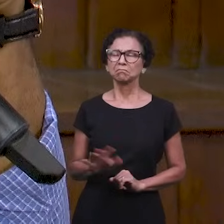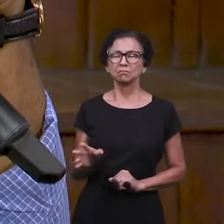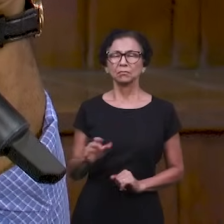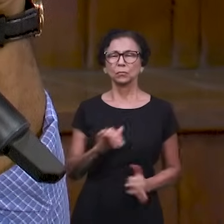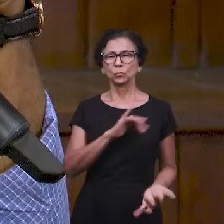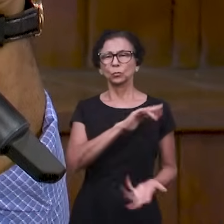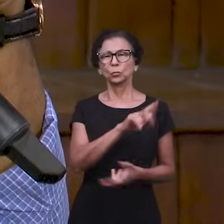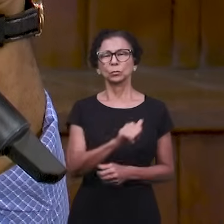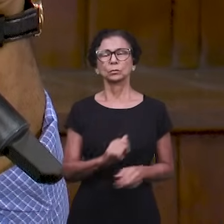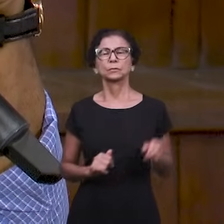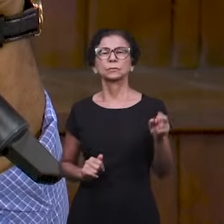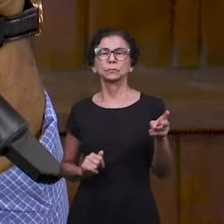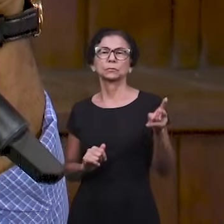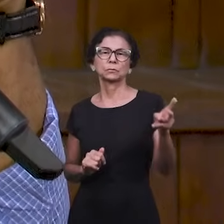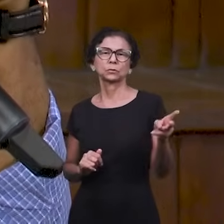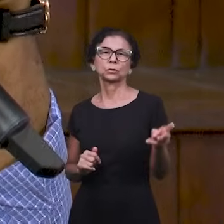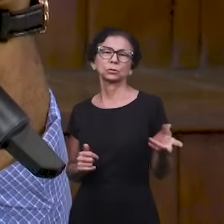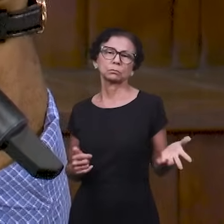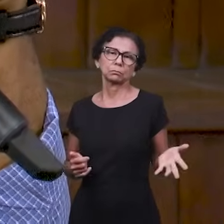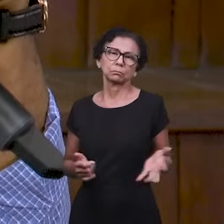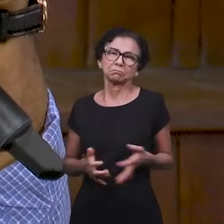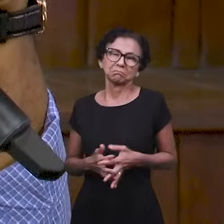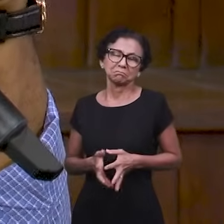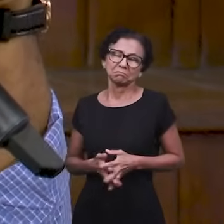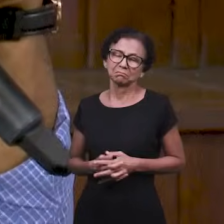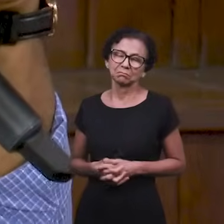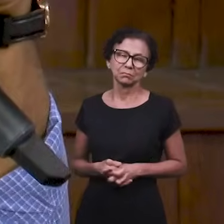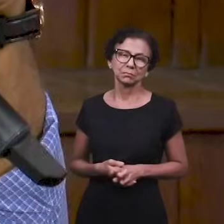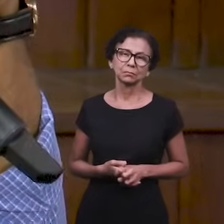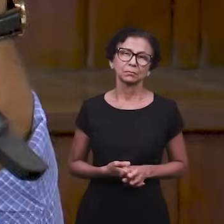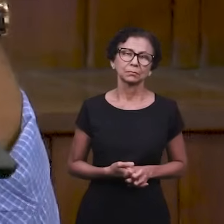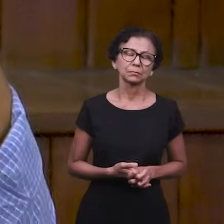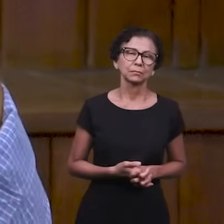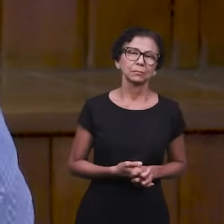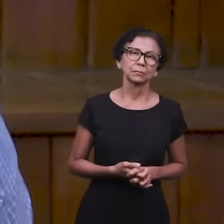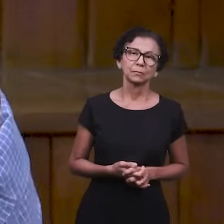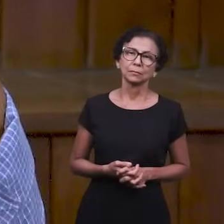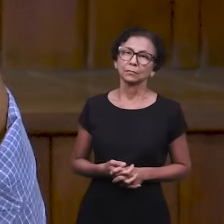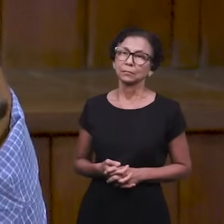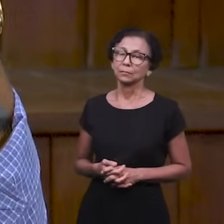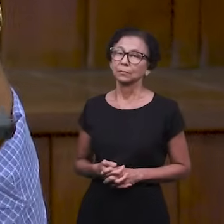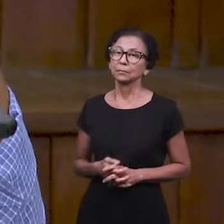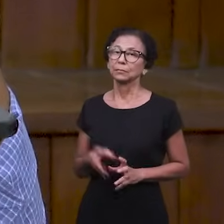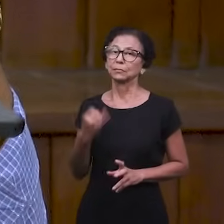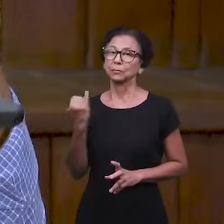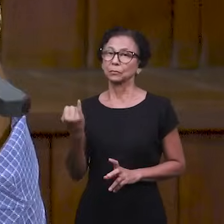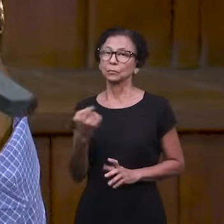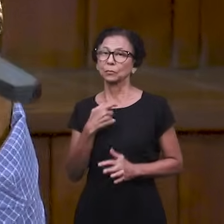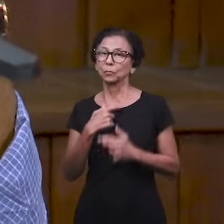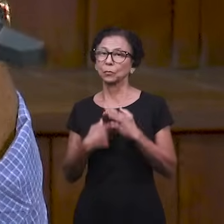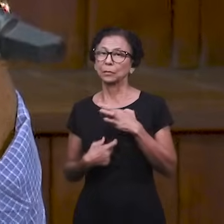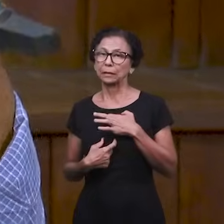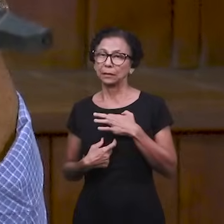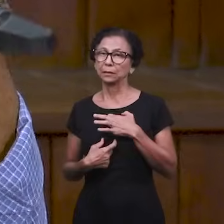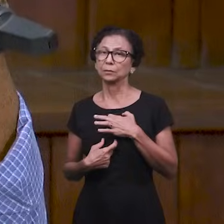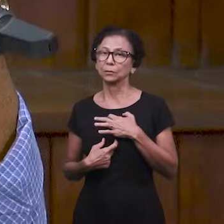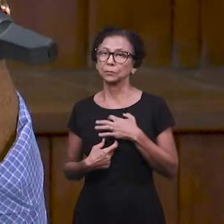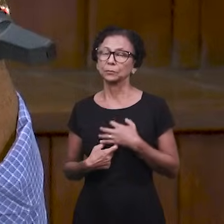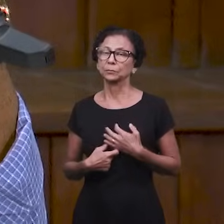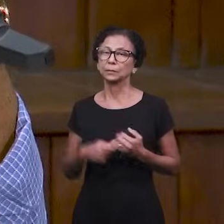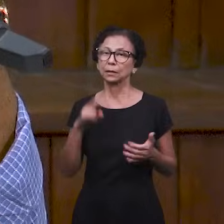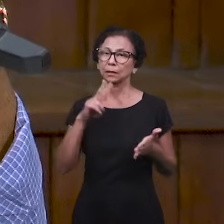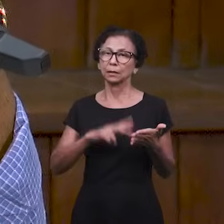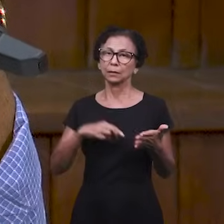continuar na situação dele. Agora, é sempre bom os obreiros conhecer Mateus